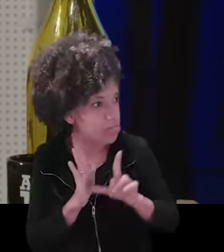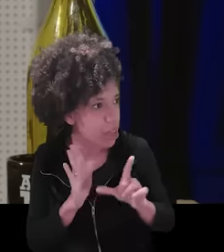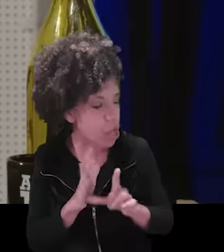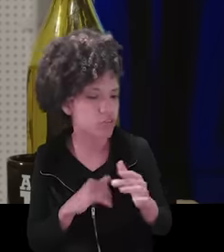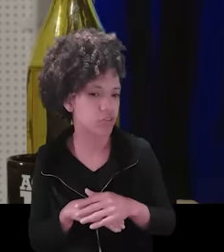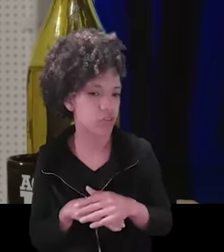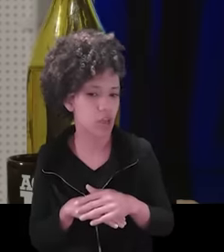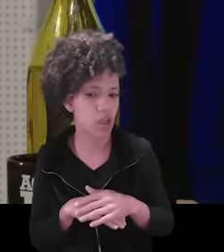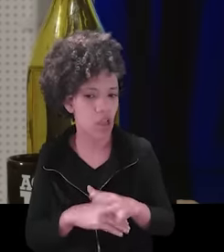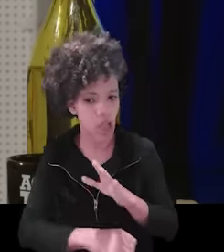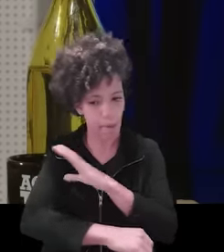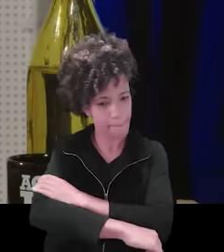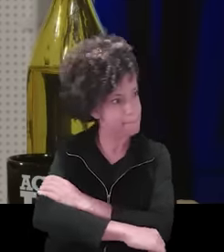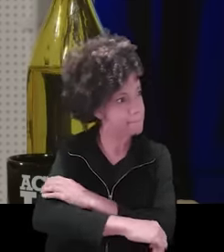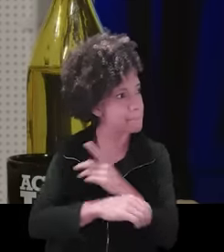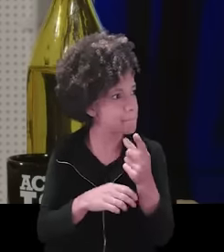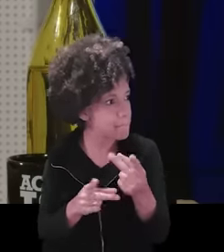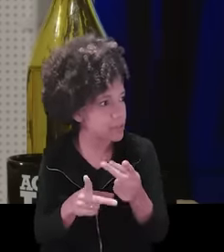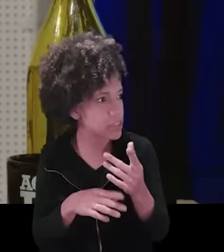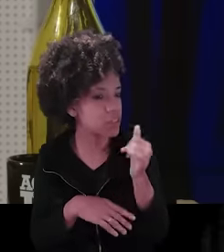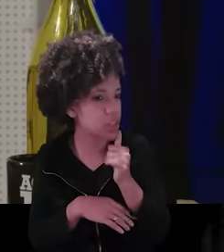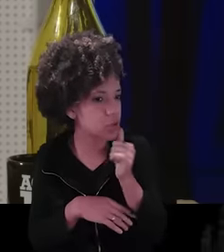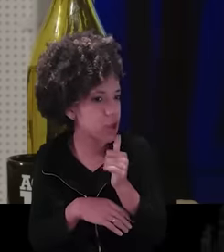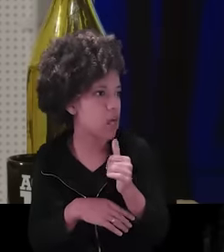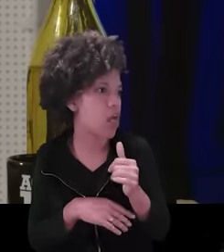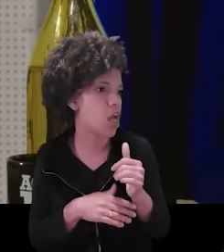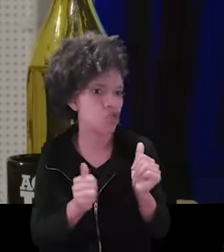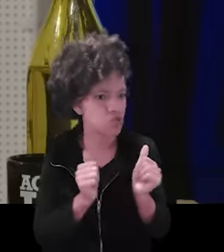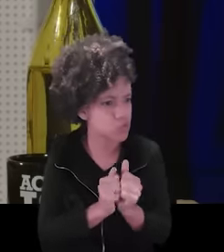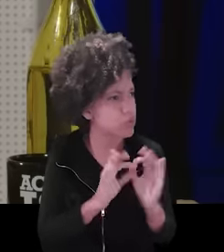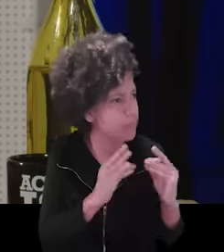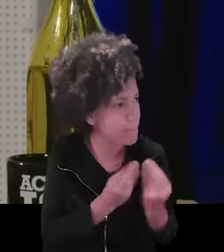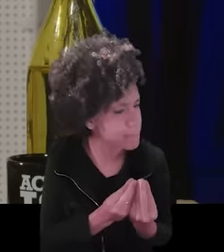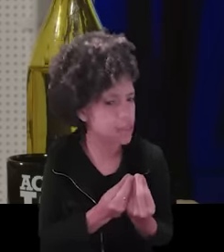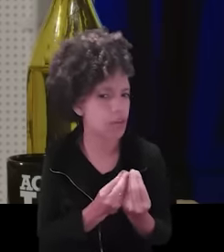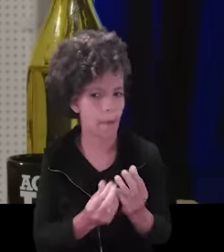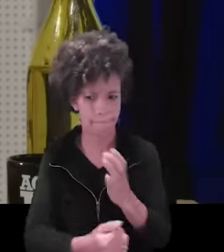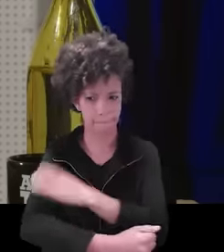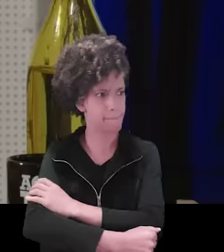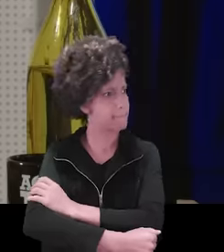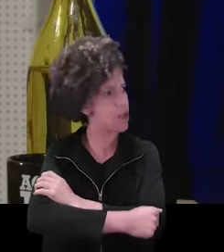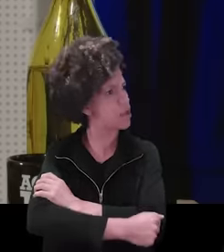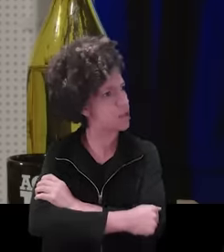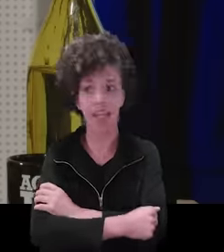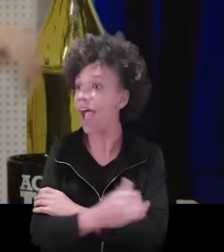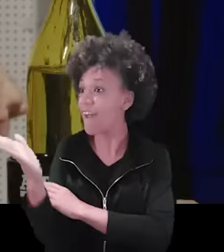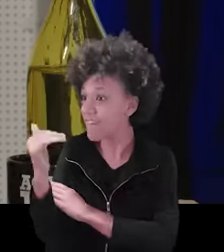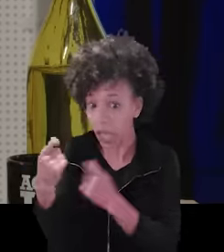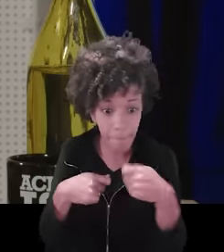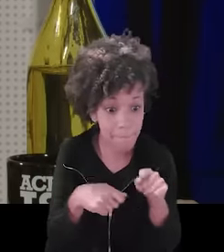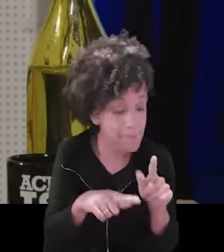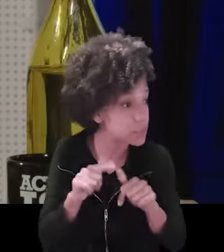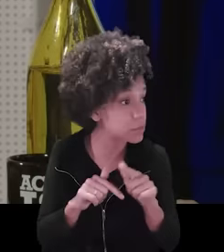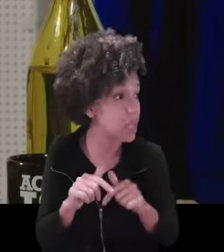ele chegou na loja e ele pegou no Brás tô doida para ela tem que tava com a esposa a gente é desculpa ou no braço a gente